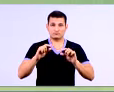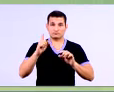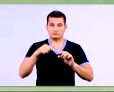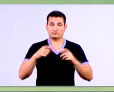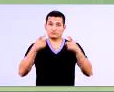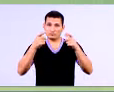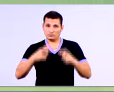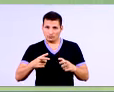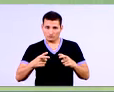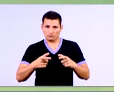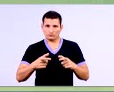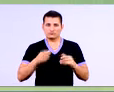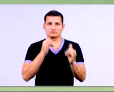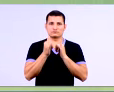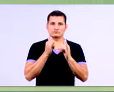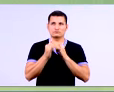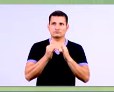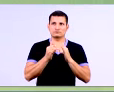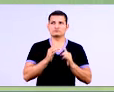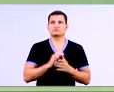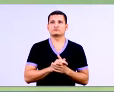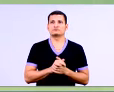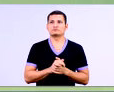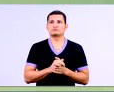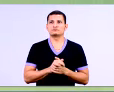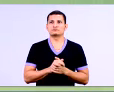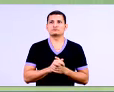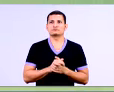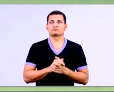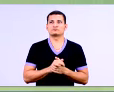as informações. Aqui,